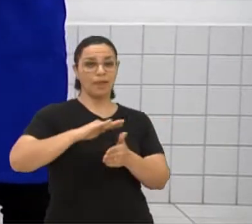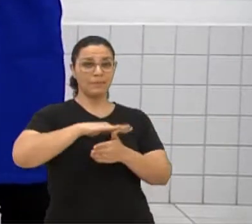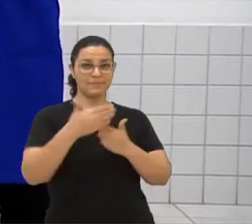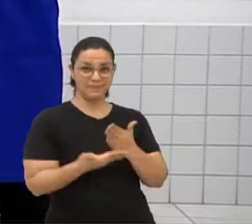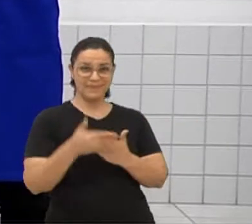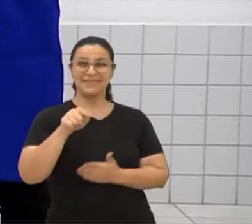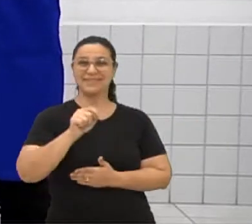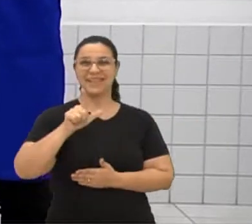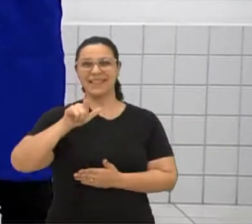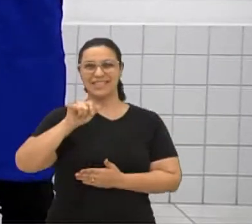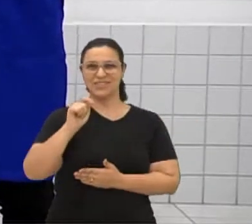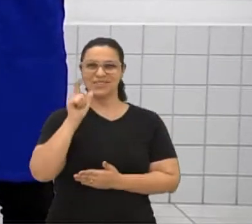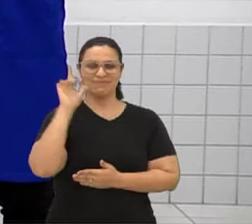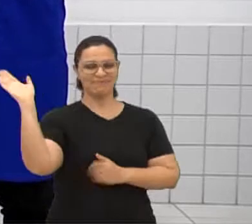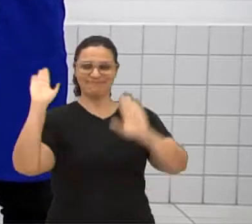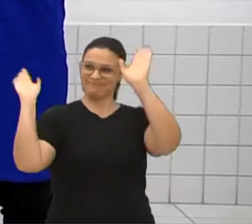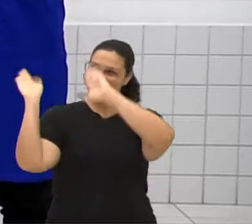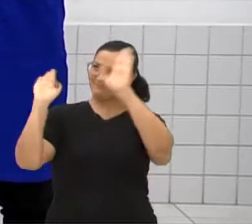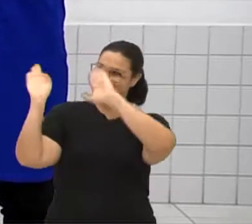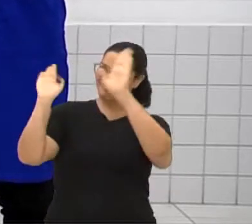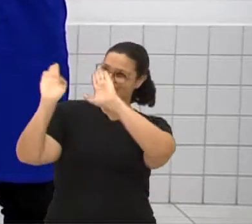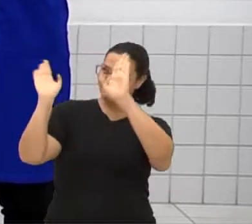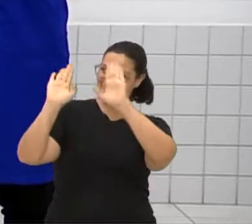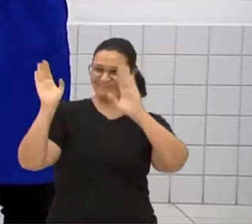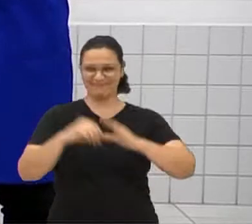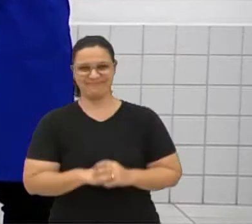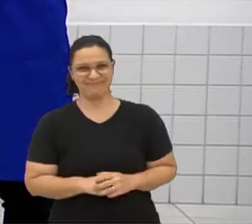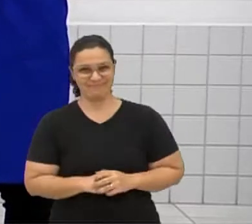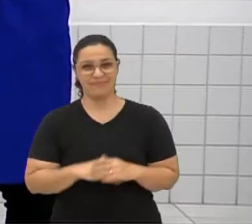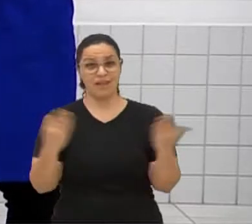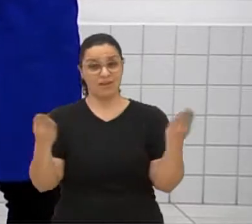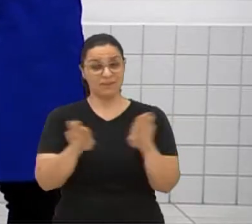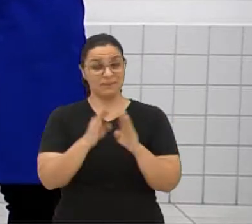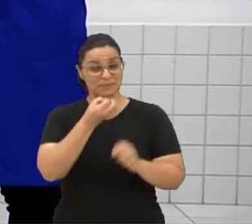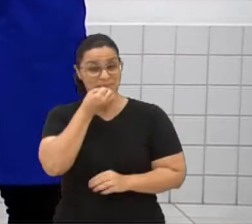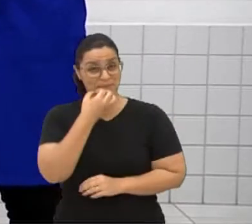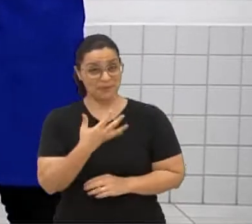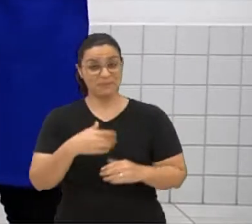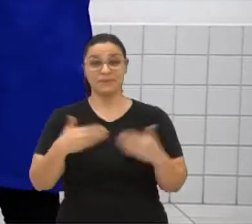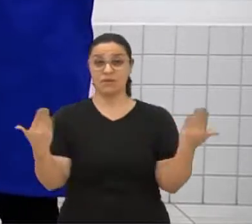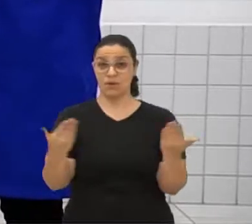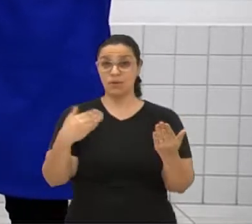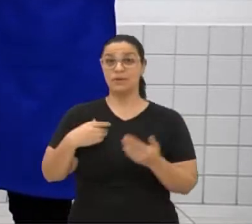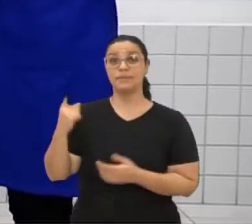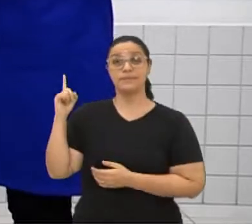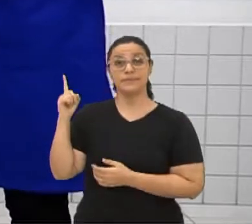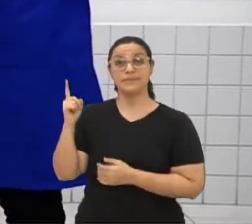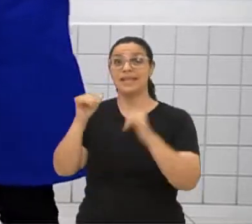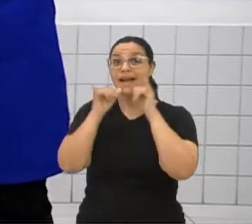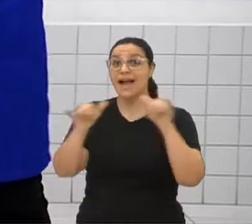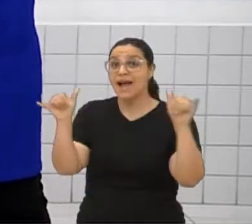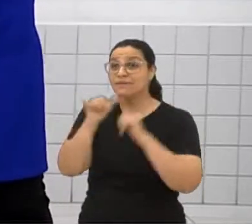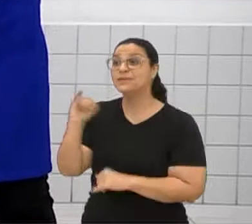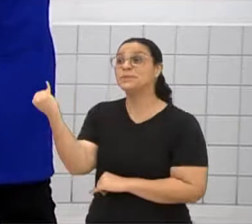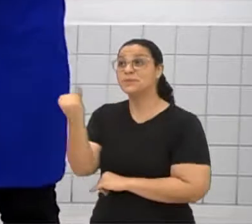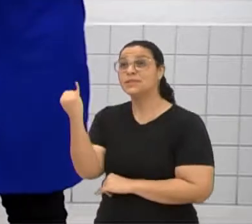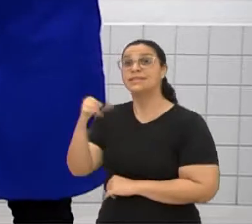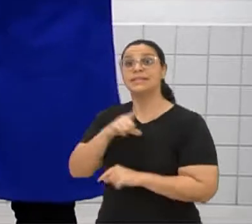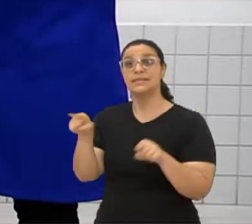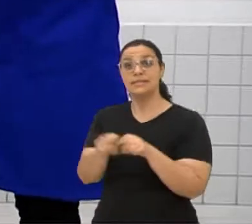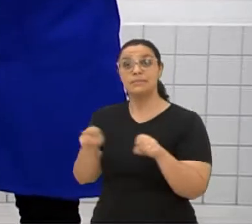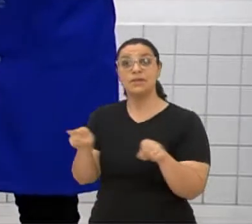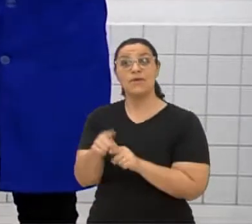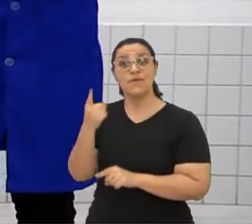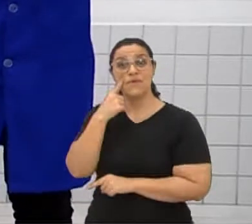intérprete de libras Alice assim calor de seu das Lisa very good so do recado importante